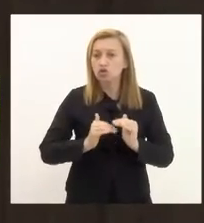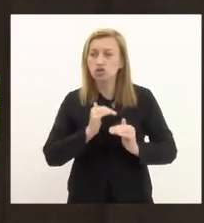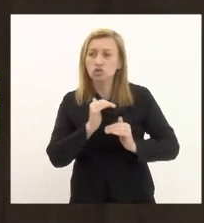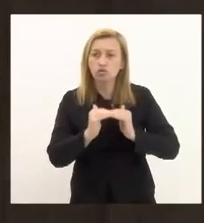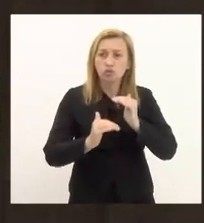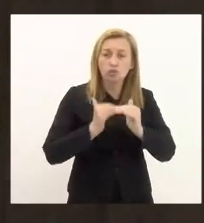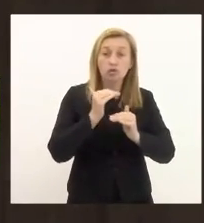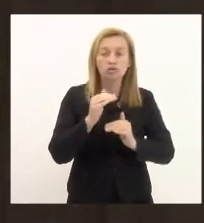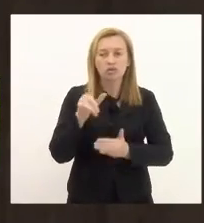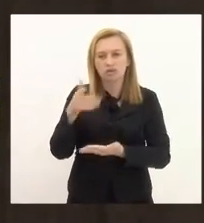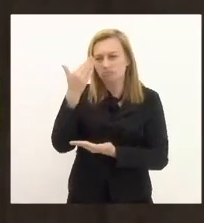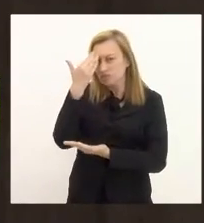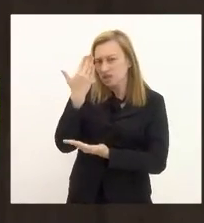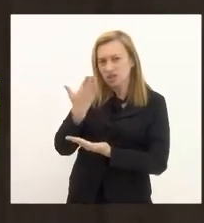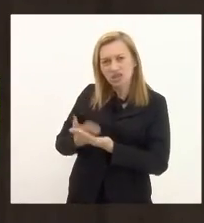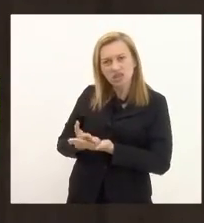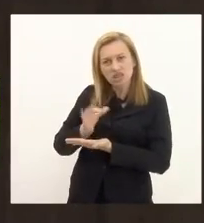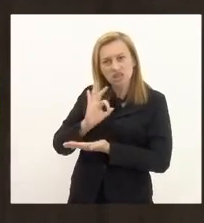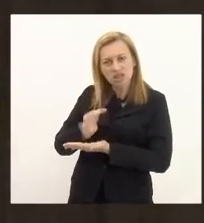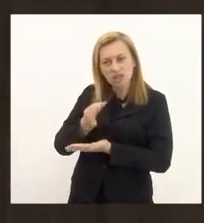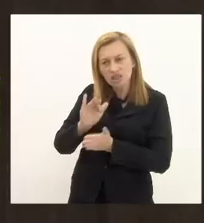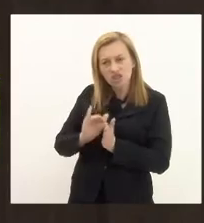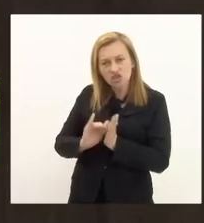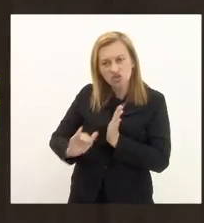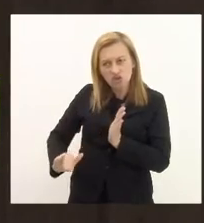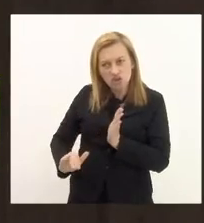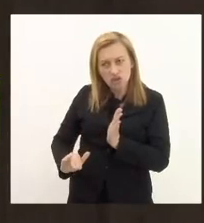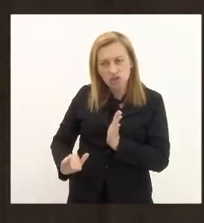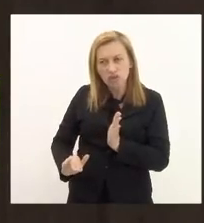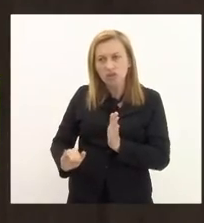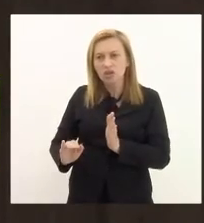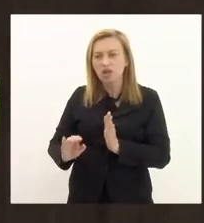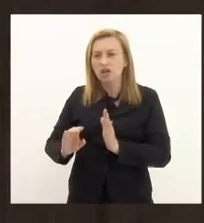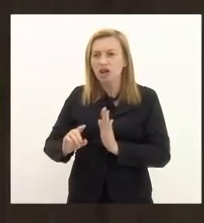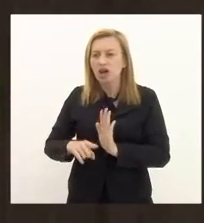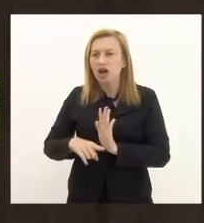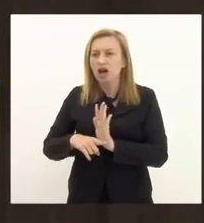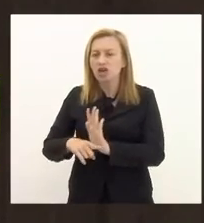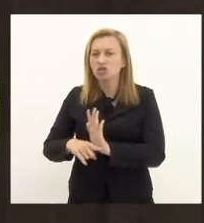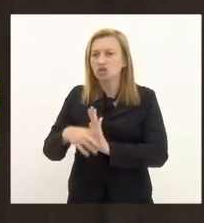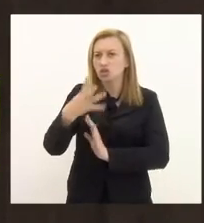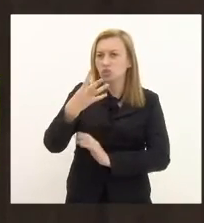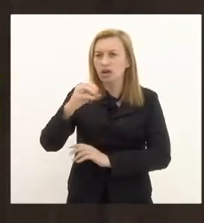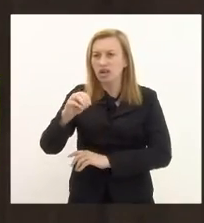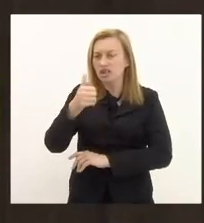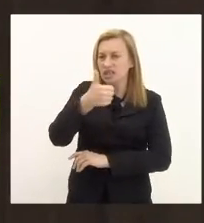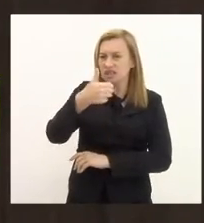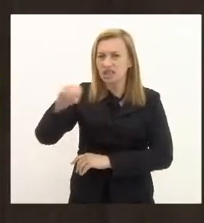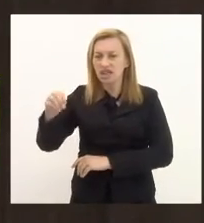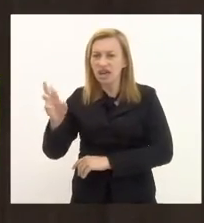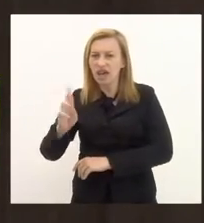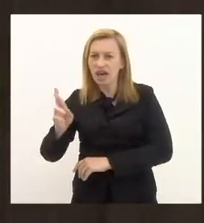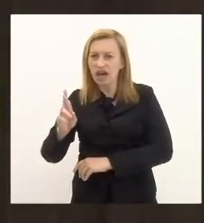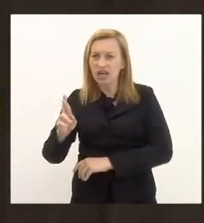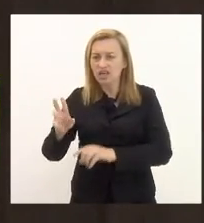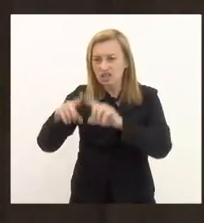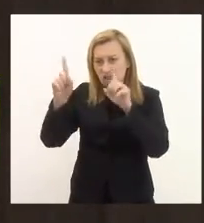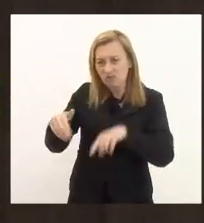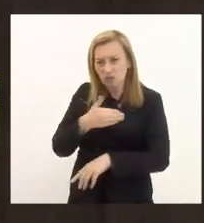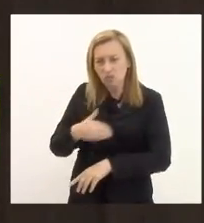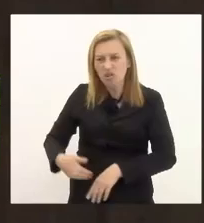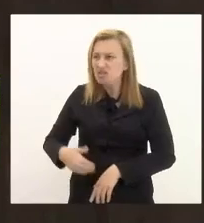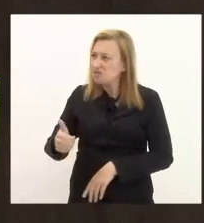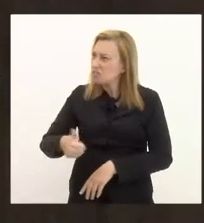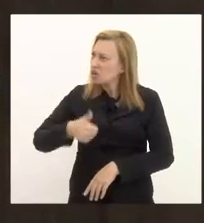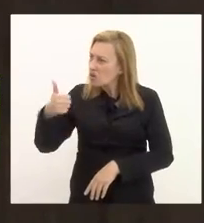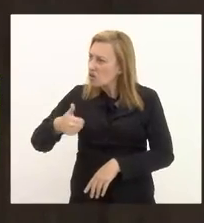isso é acredita de fato que retirando benefícios de 40 sem reagir servidores isso vai mudar a